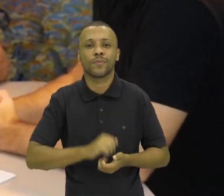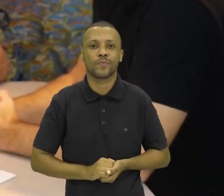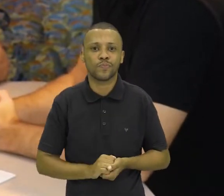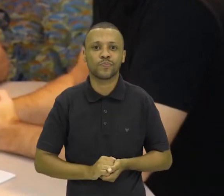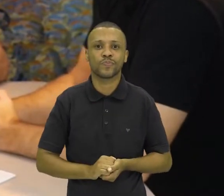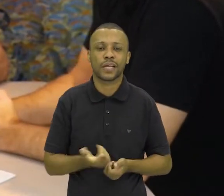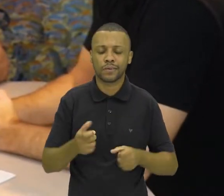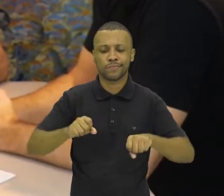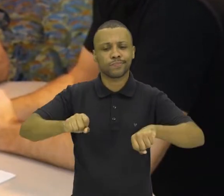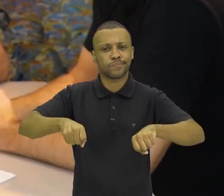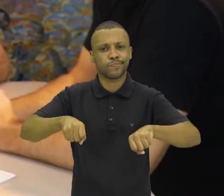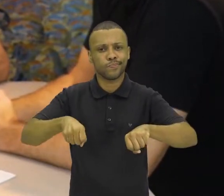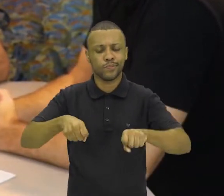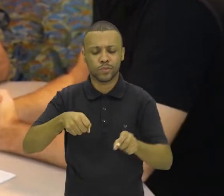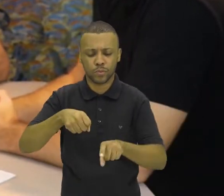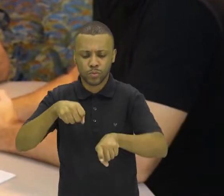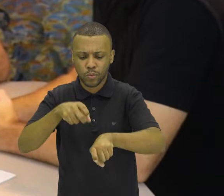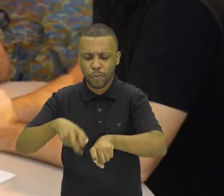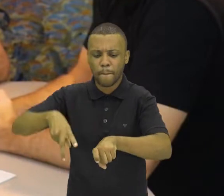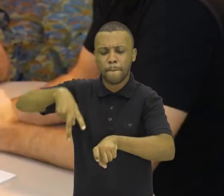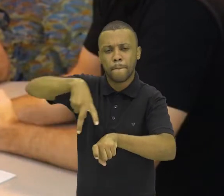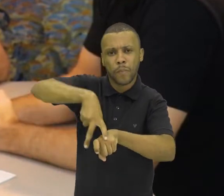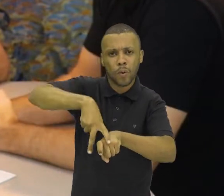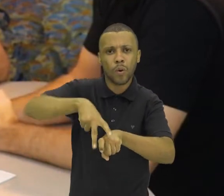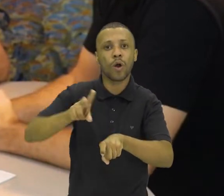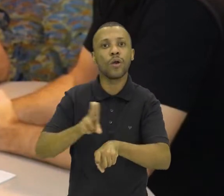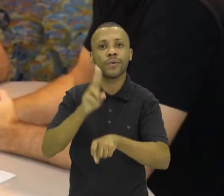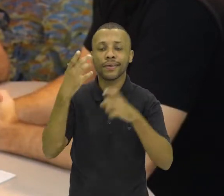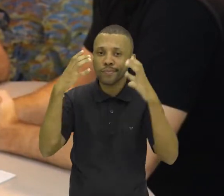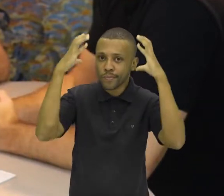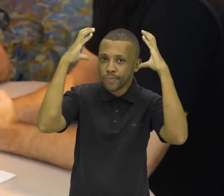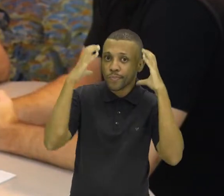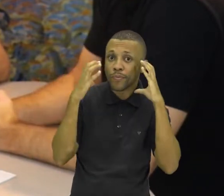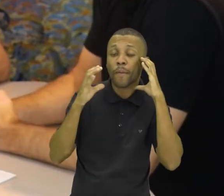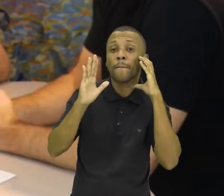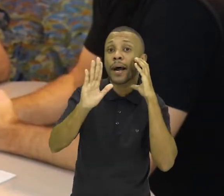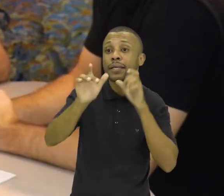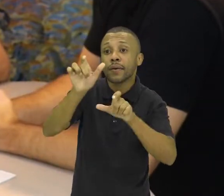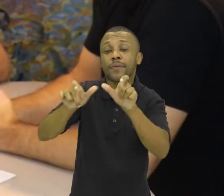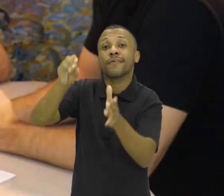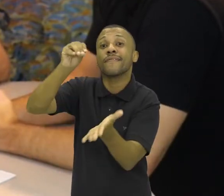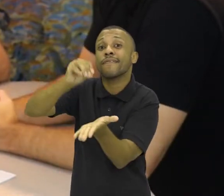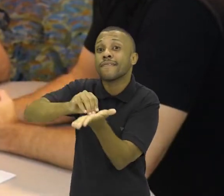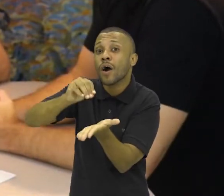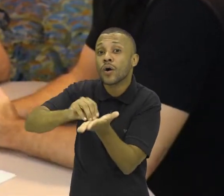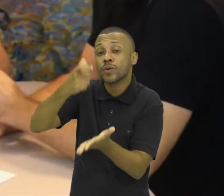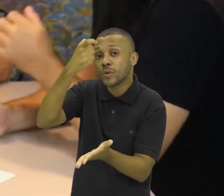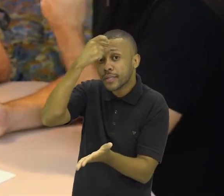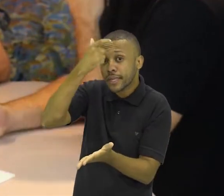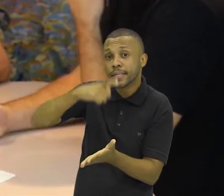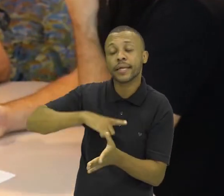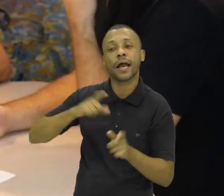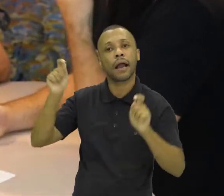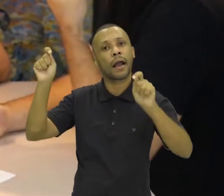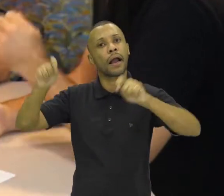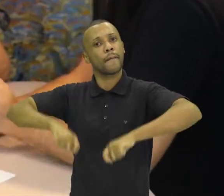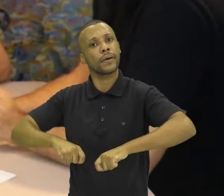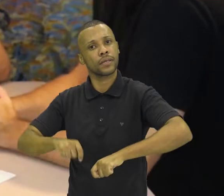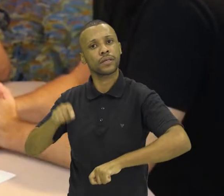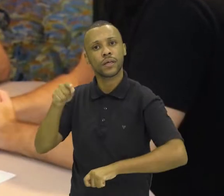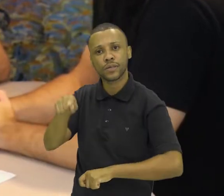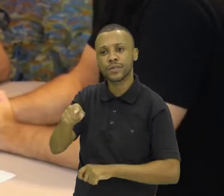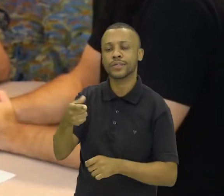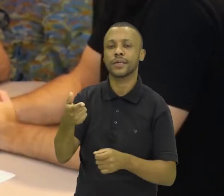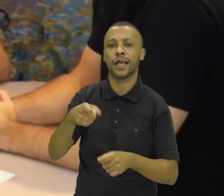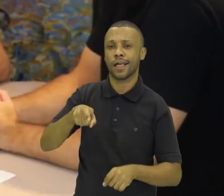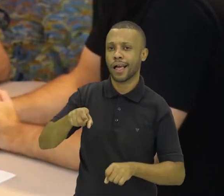Andar com esse tipo de equipamento do jeito que as pessoas não são conscientes, não são capacitadas para estarem no trânsito. Estou falando